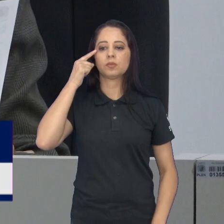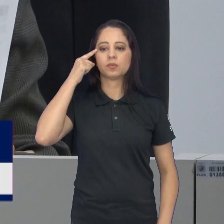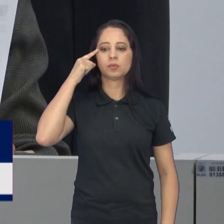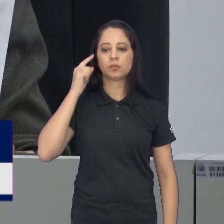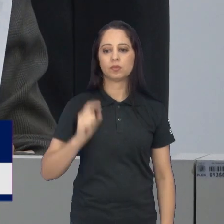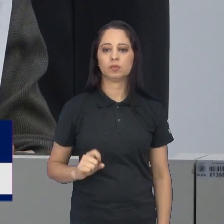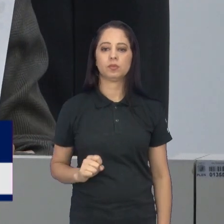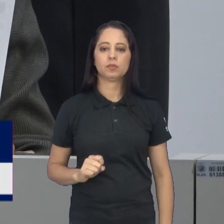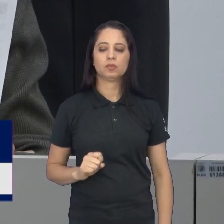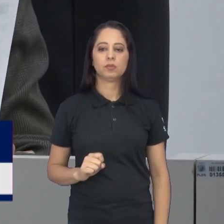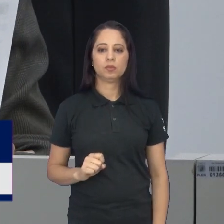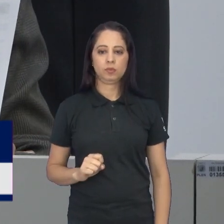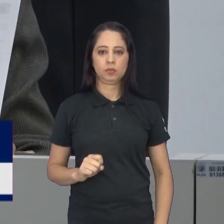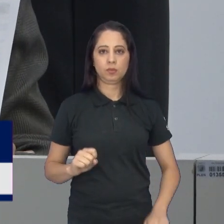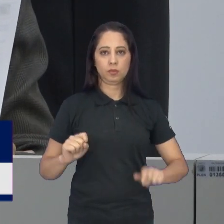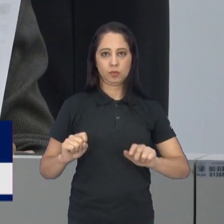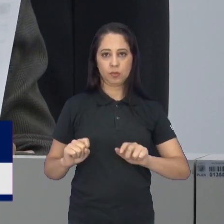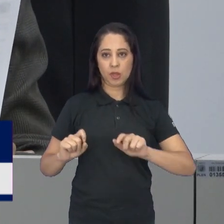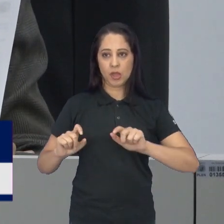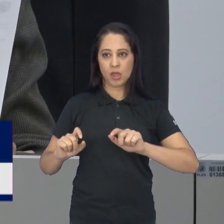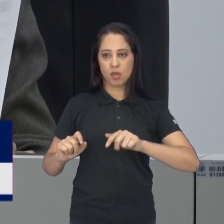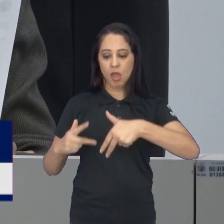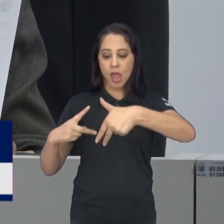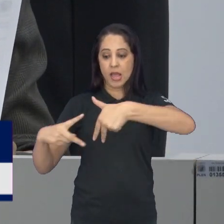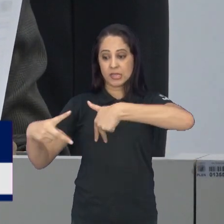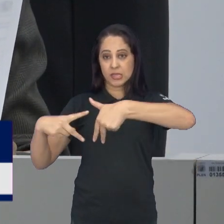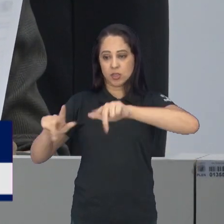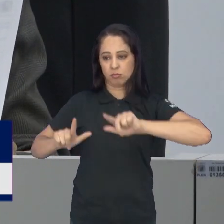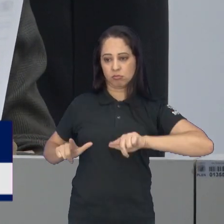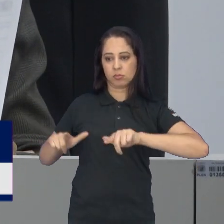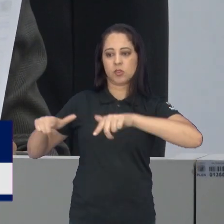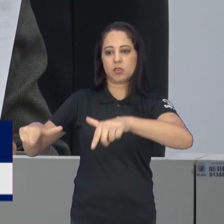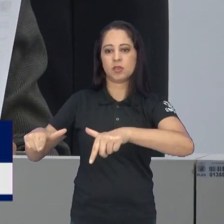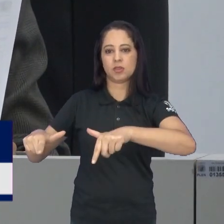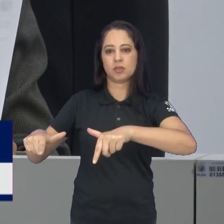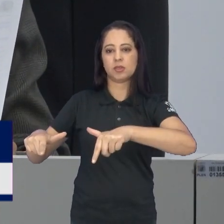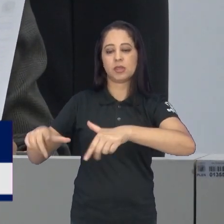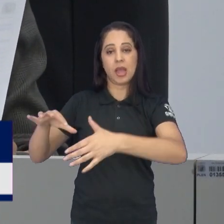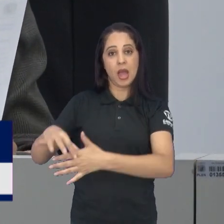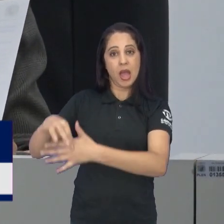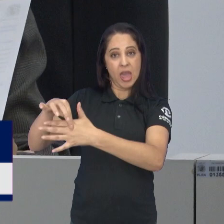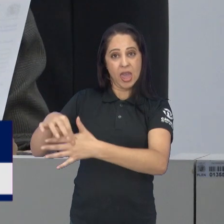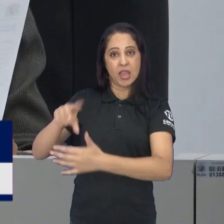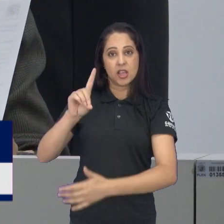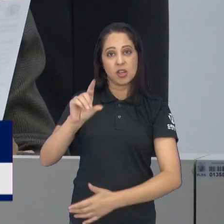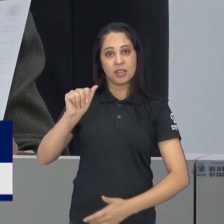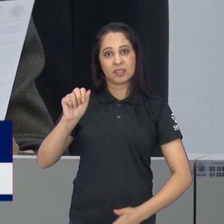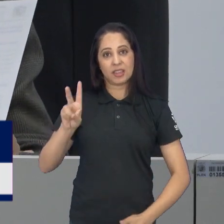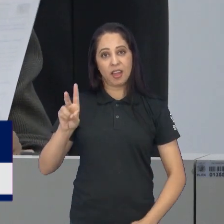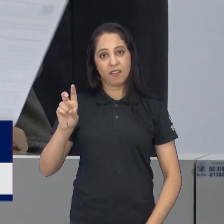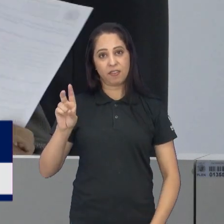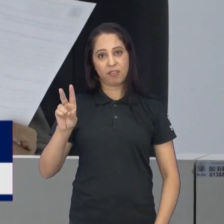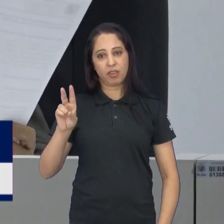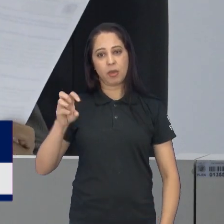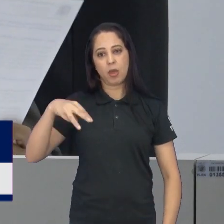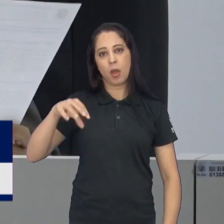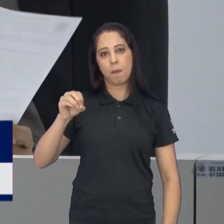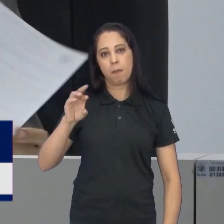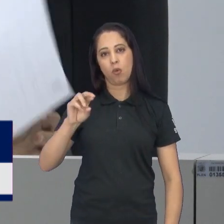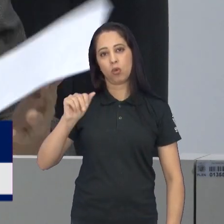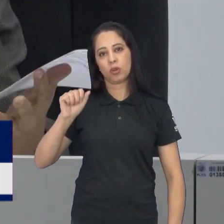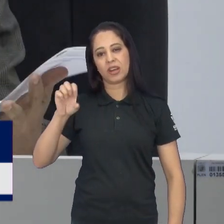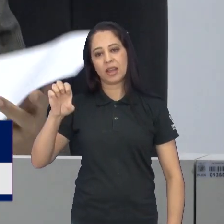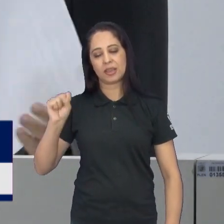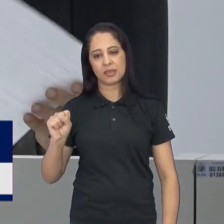Naomi, concede o título de cidadão joseense ao líder Davi Moraes, rito